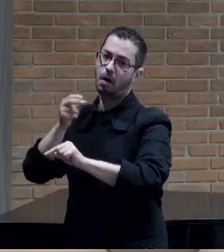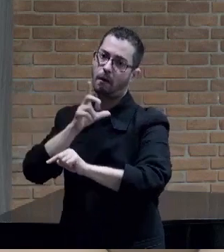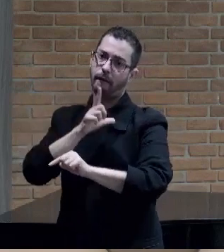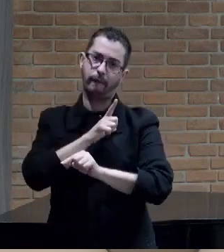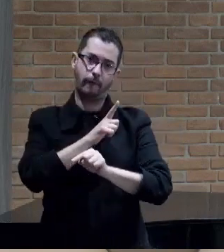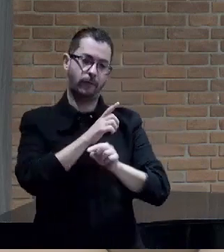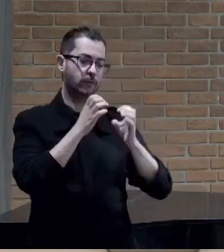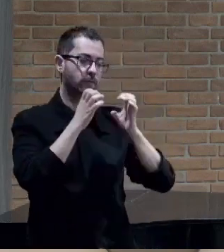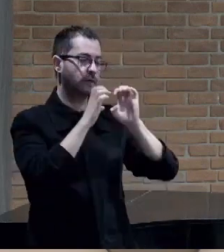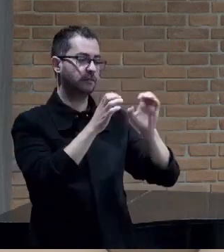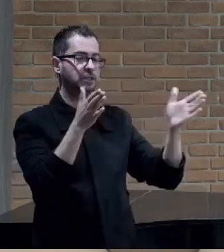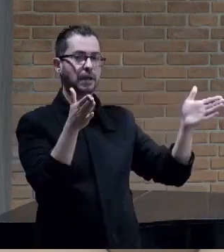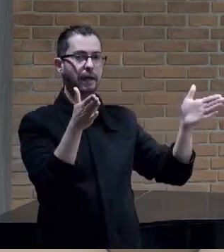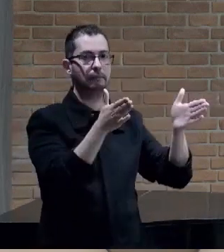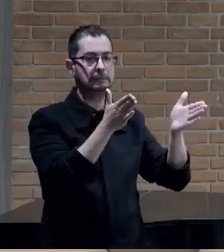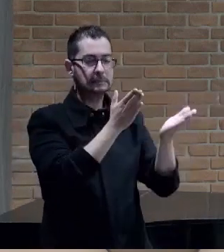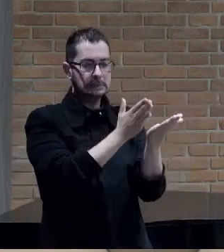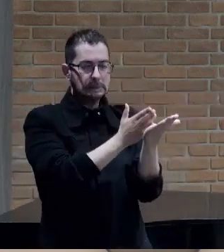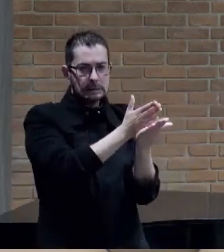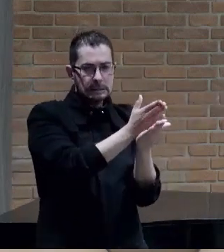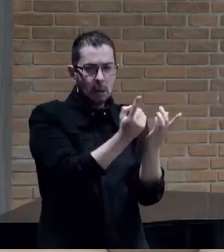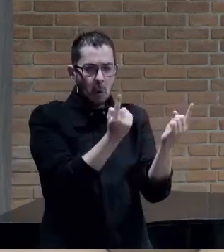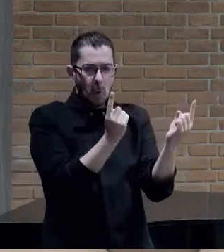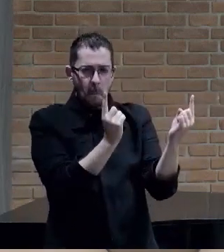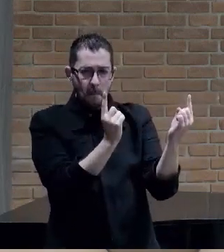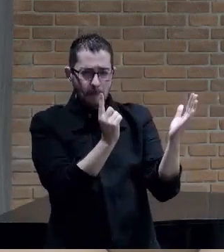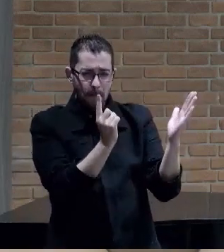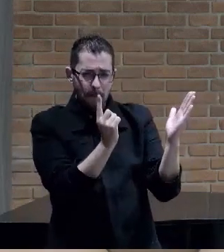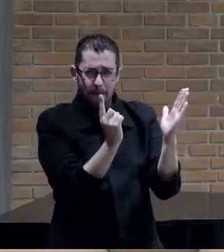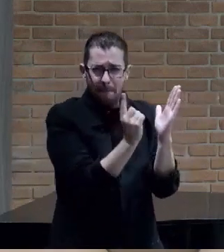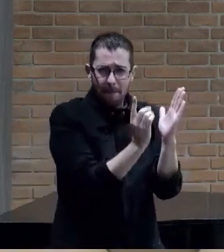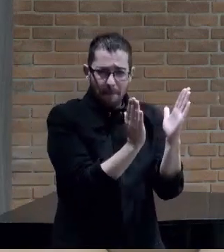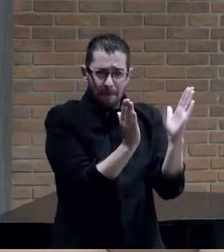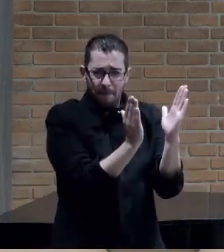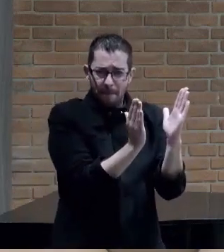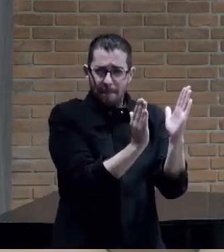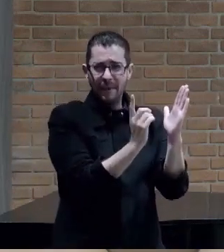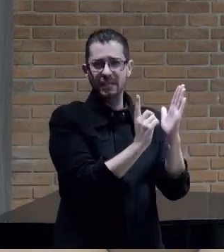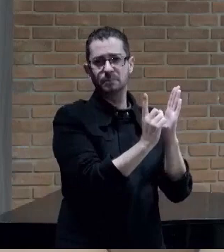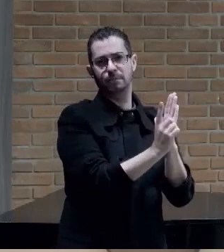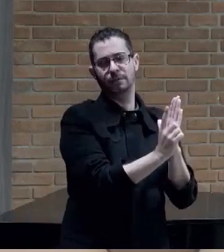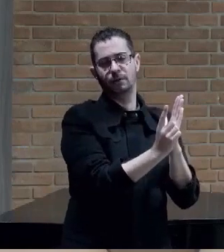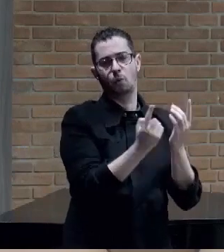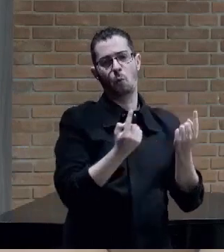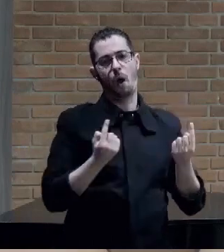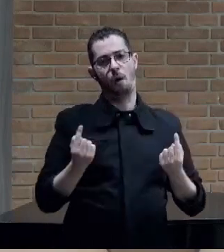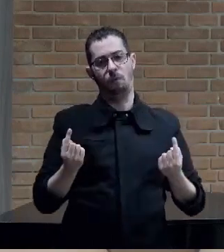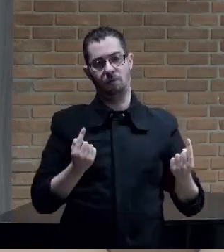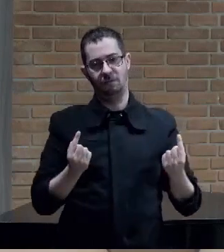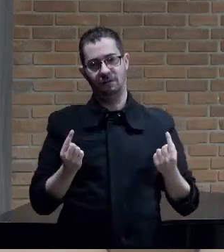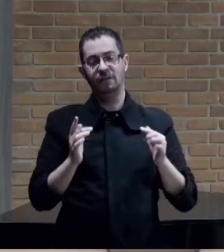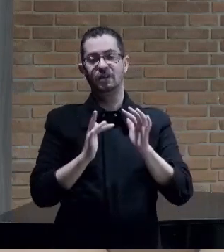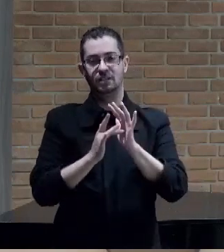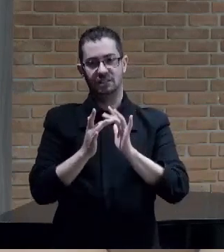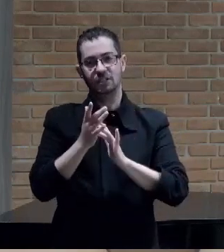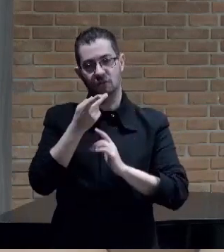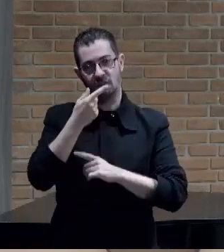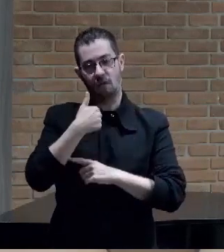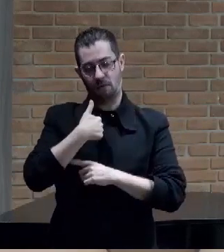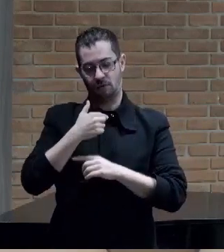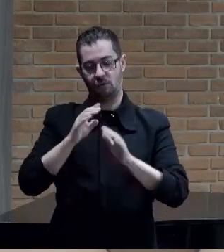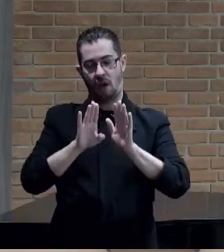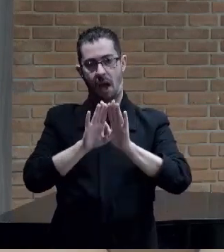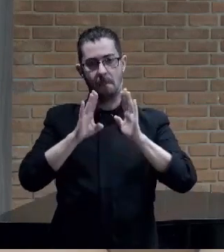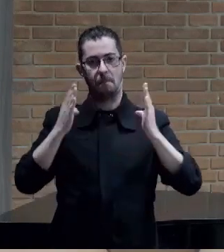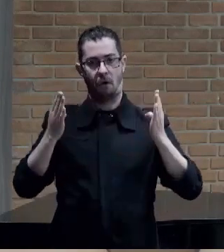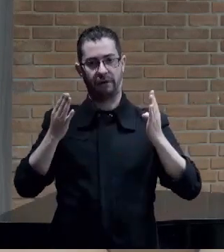É a porta estreita. Jesus disse que ele era a porta. E ele também disse, eu sou o caminho.